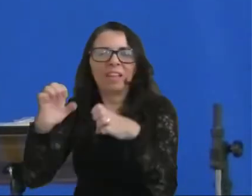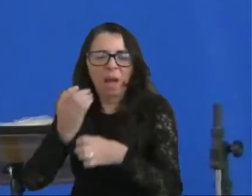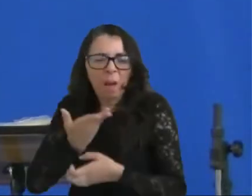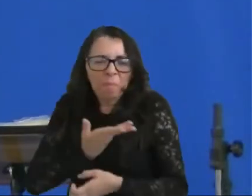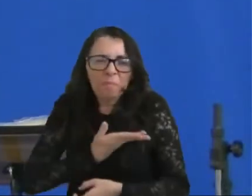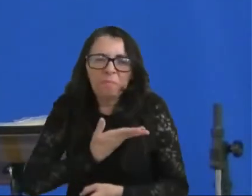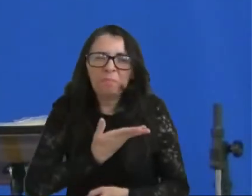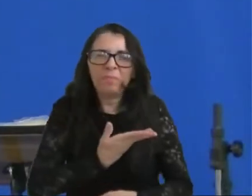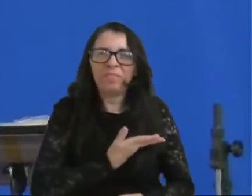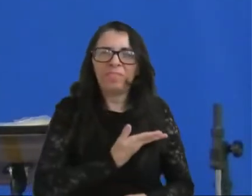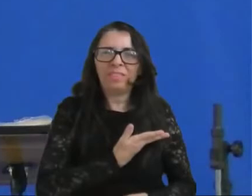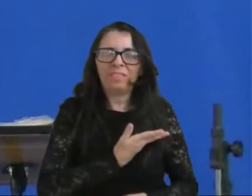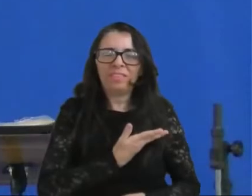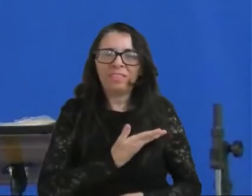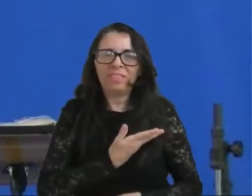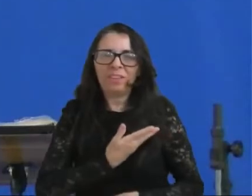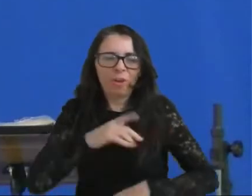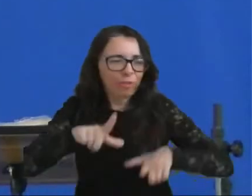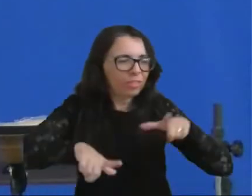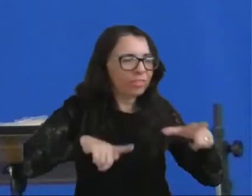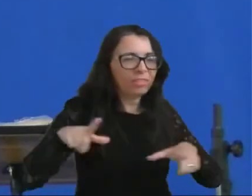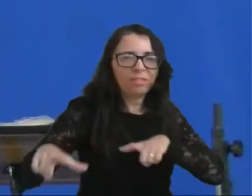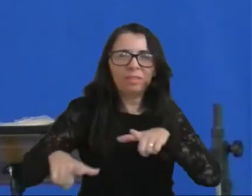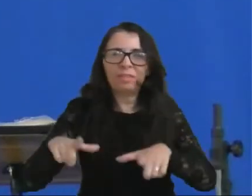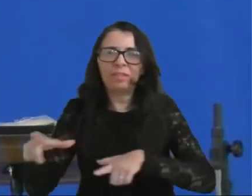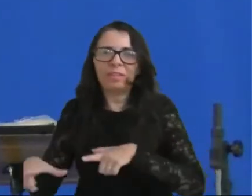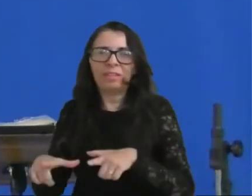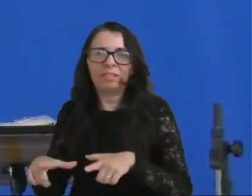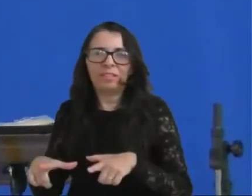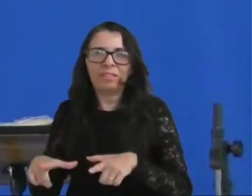Descubra aonde você se esfriou.